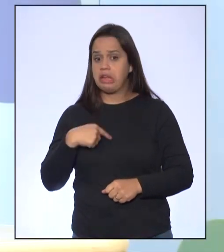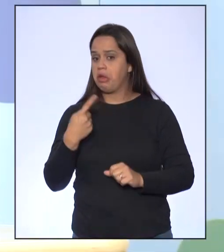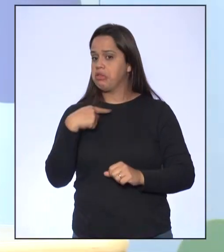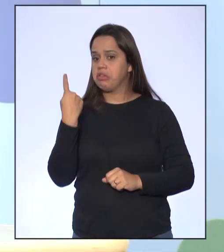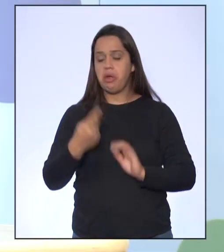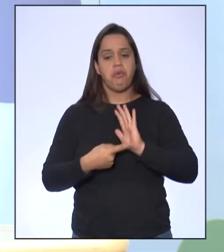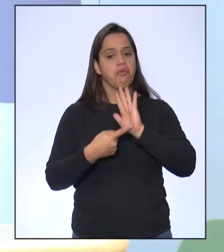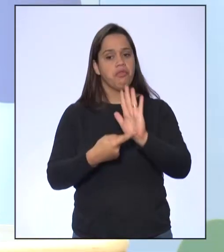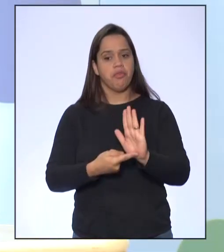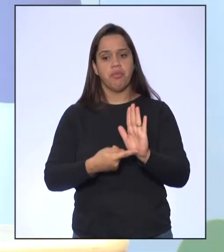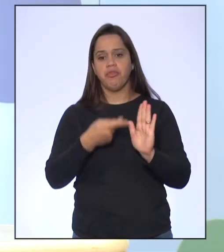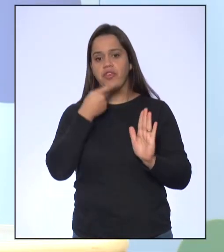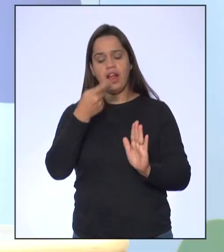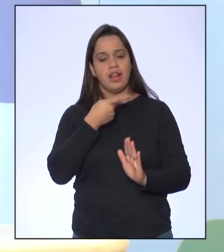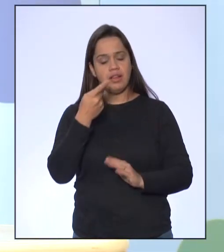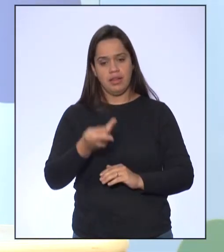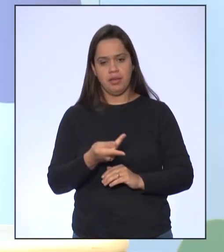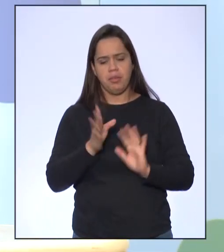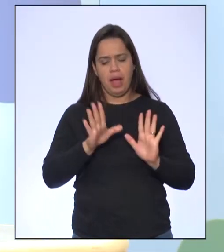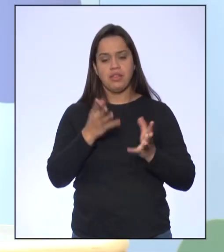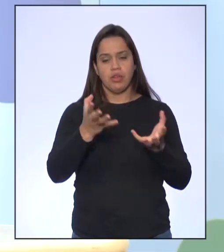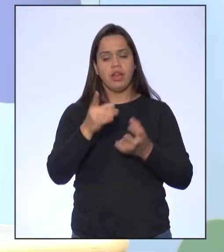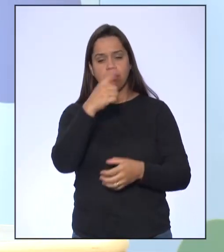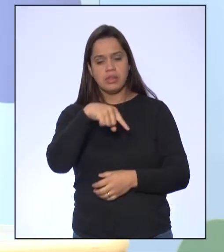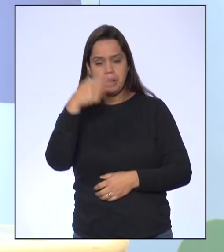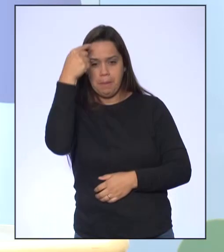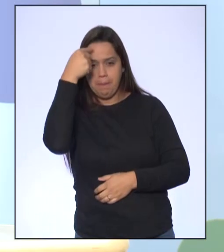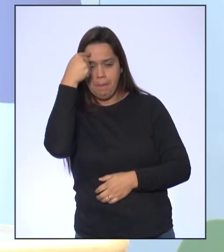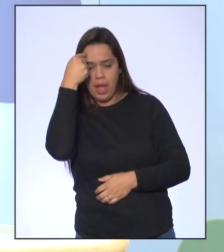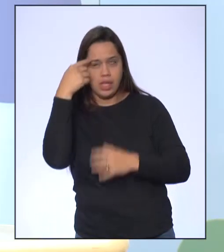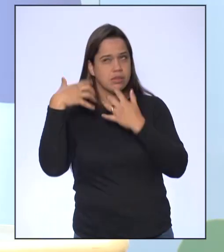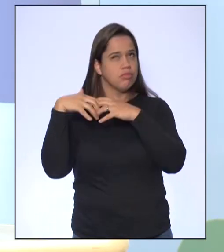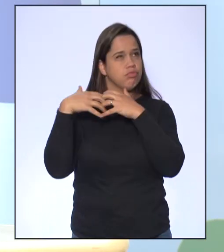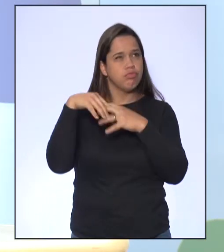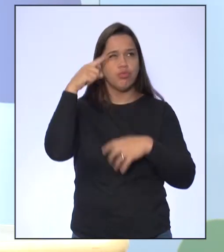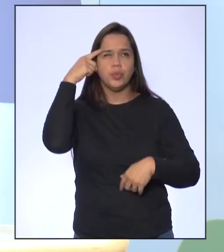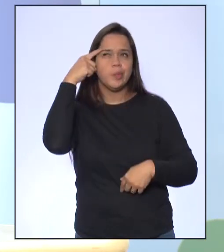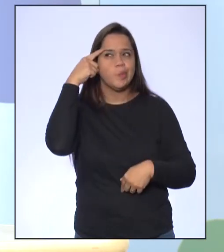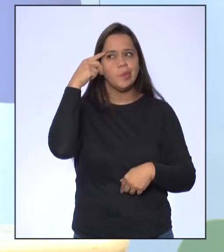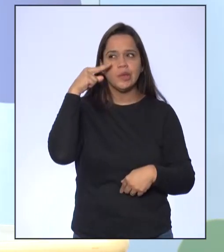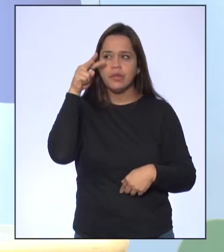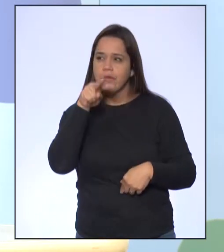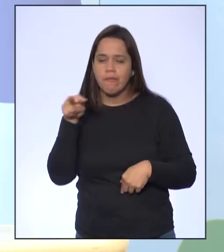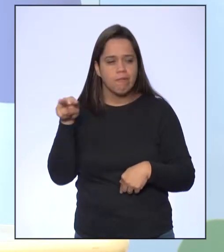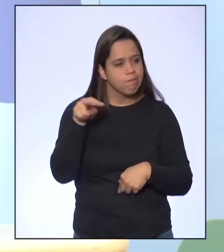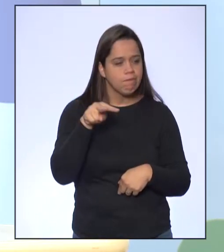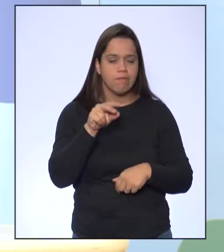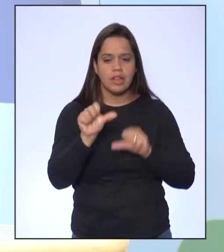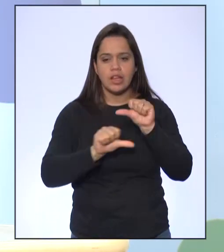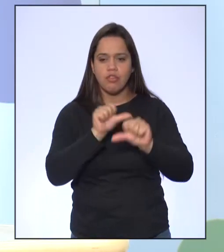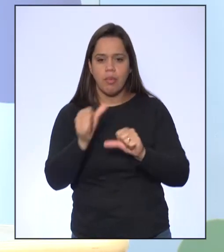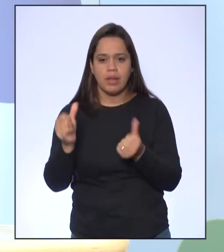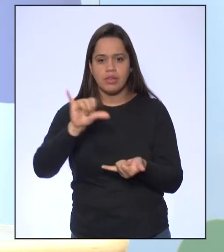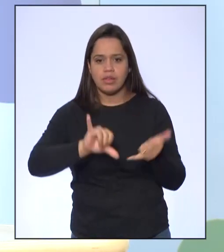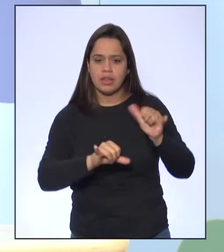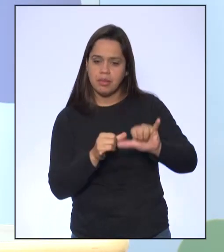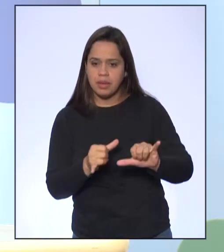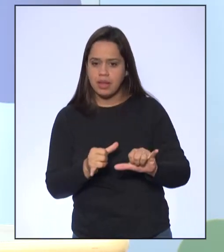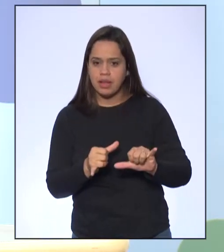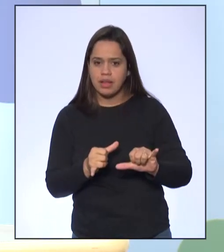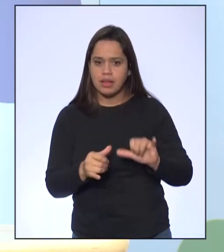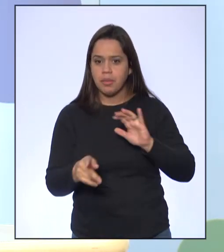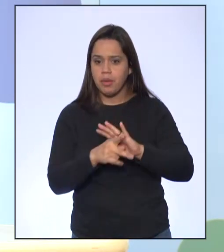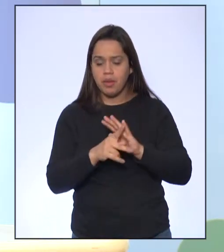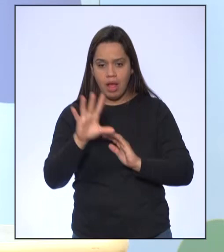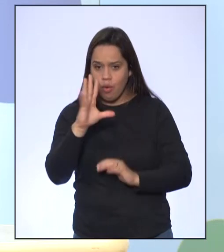que vocês pensem ali, vai com a sua mente ali, para citar alguns exemplos de reações químicas